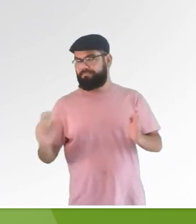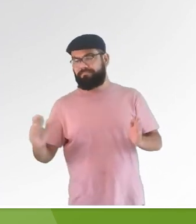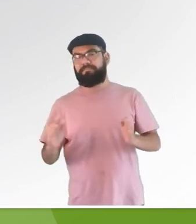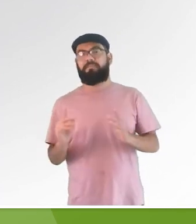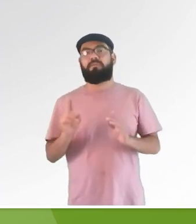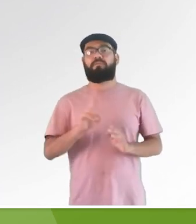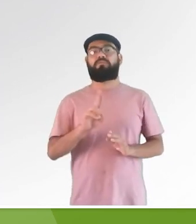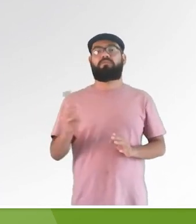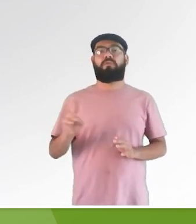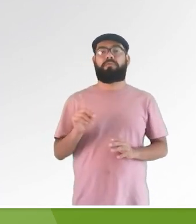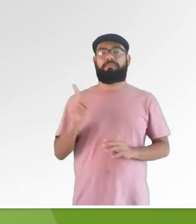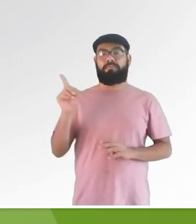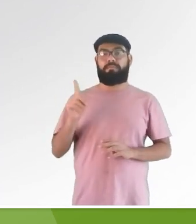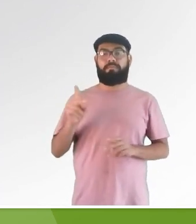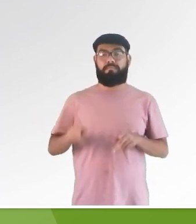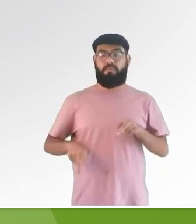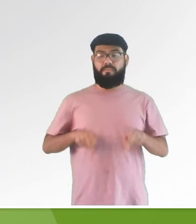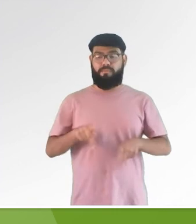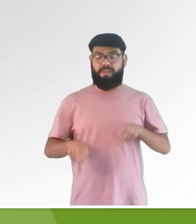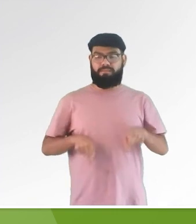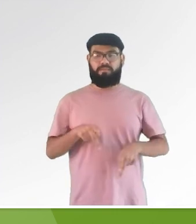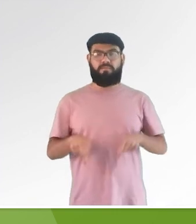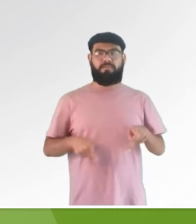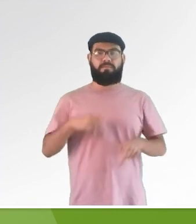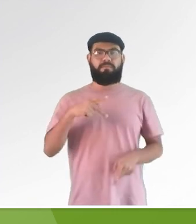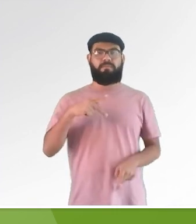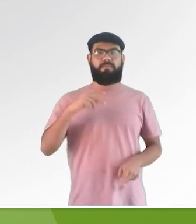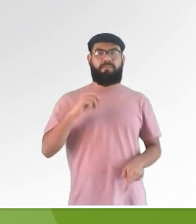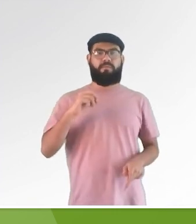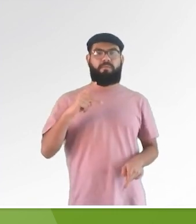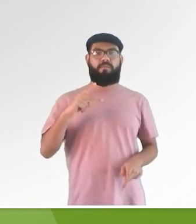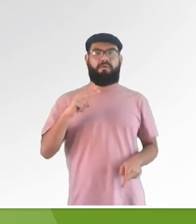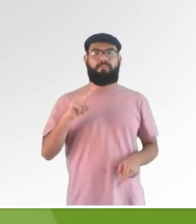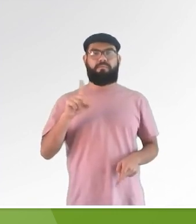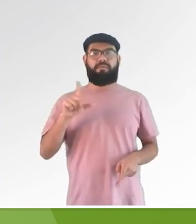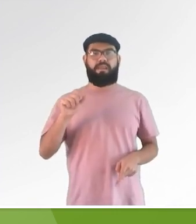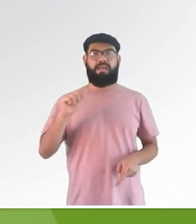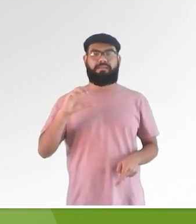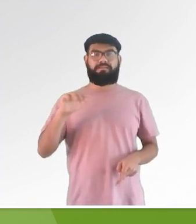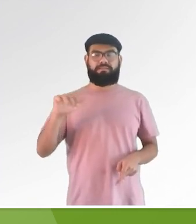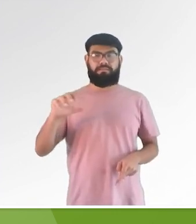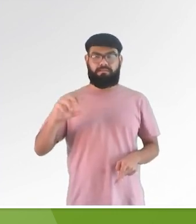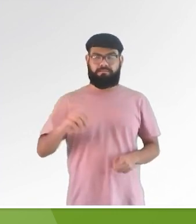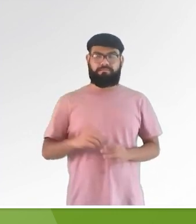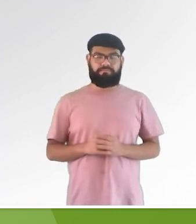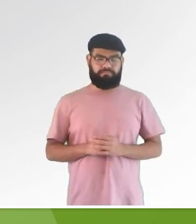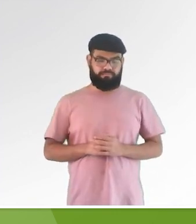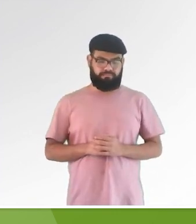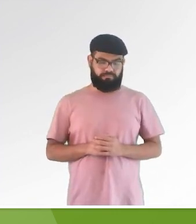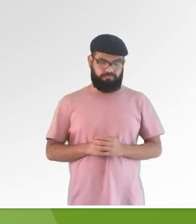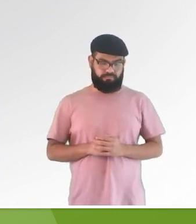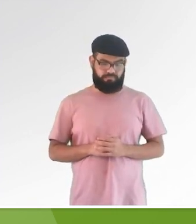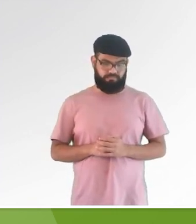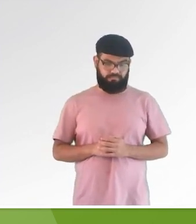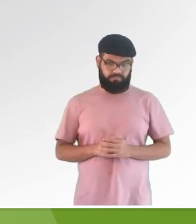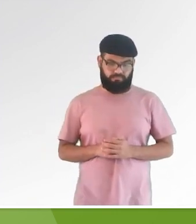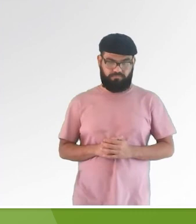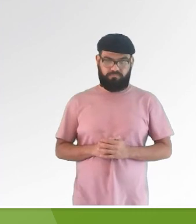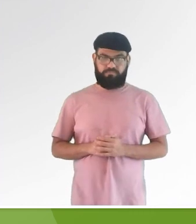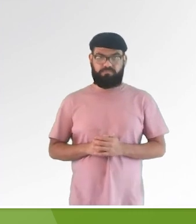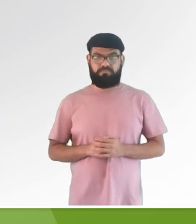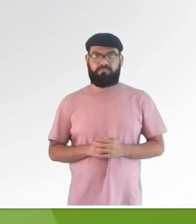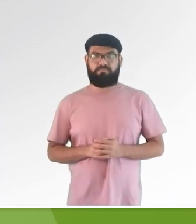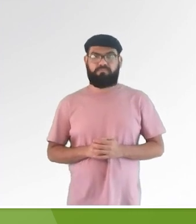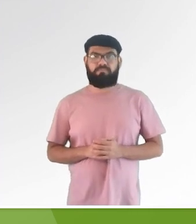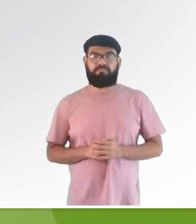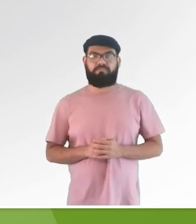de população, indivíduos da mesma espécie coexistindo ali numa determinada localidade, por um determinado período